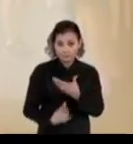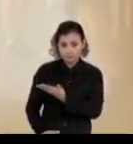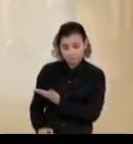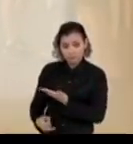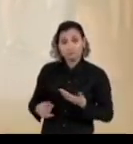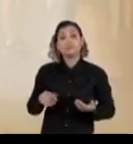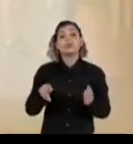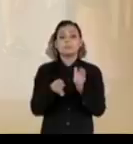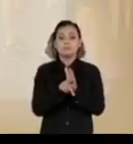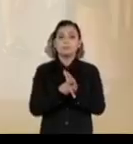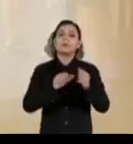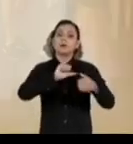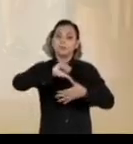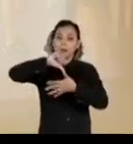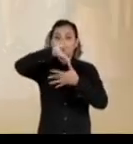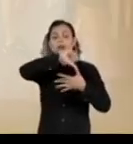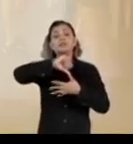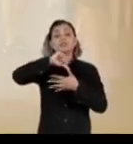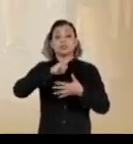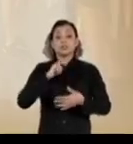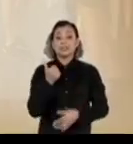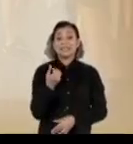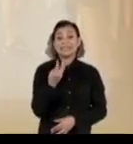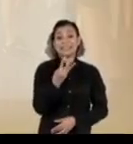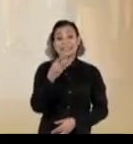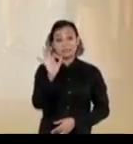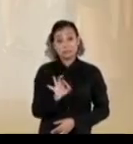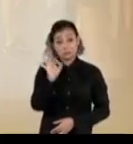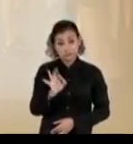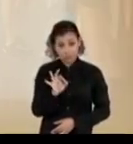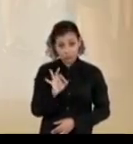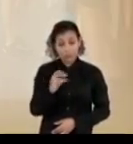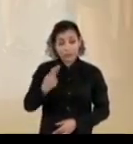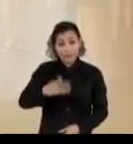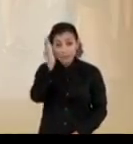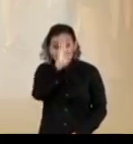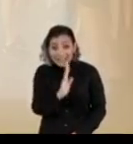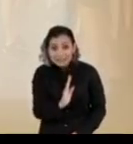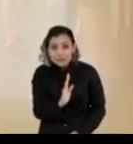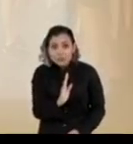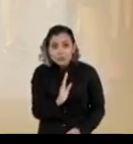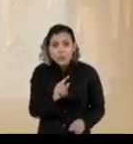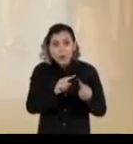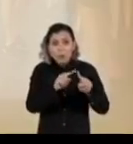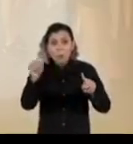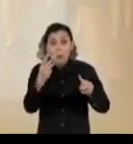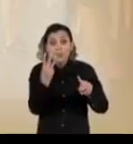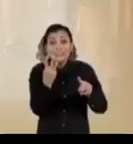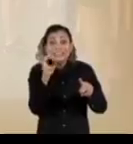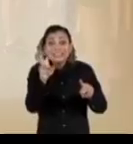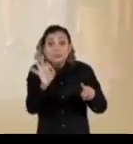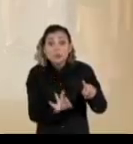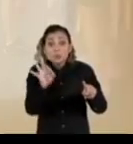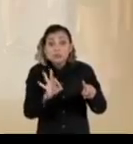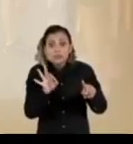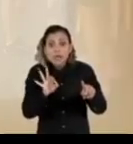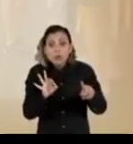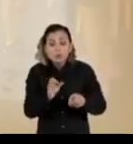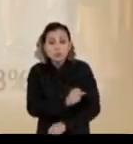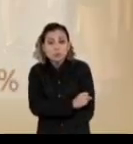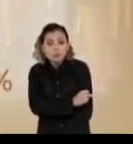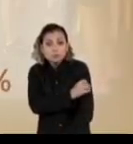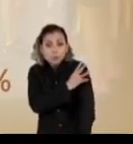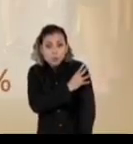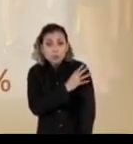ensino na América Latina acontece em 13% dos locais. No Brasil, esse índice salta para 35% no ensino